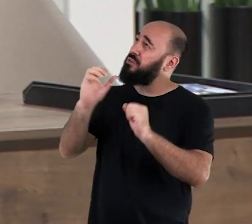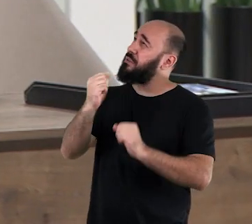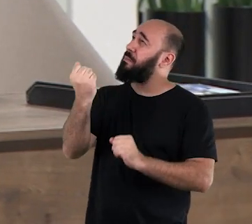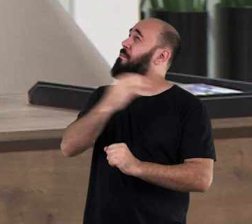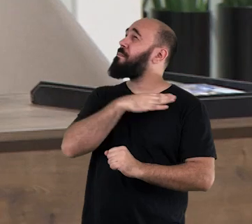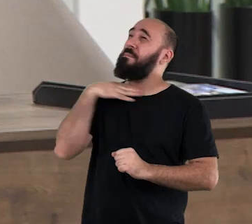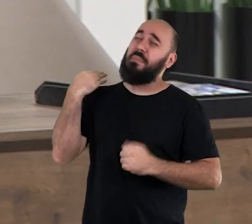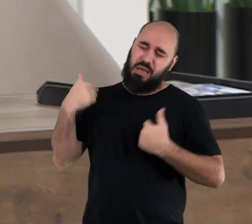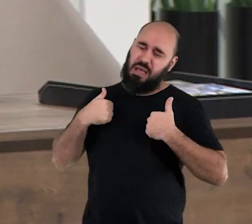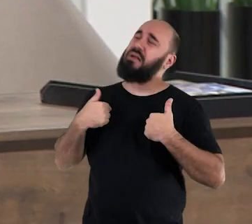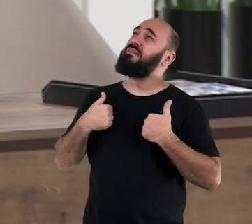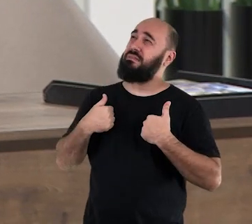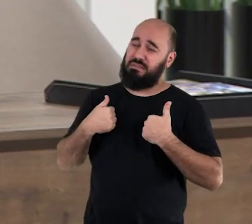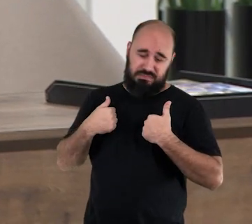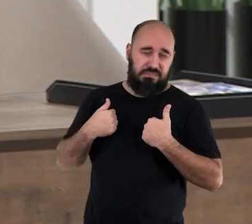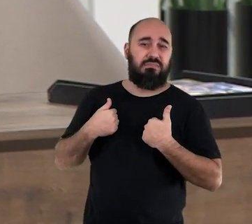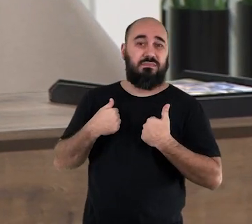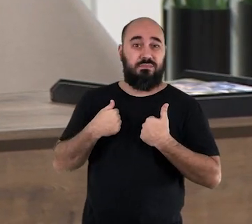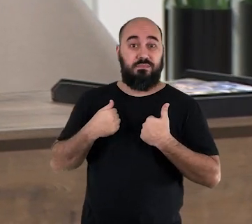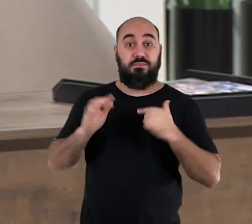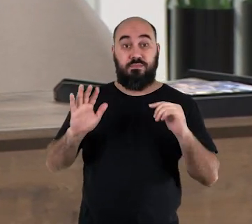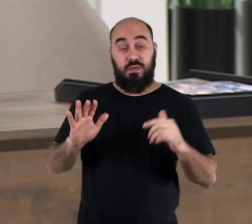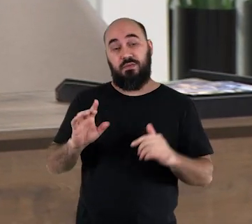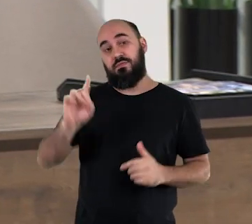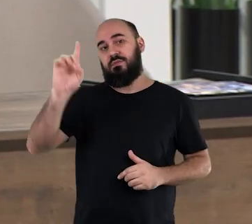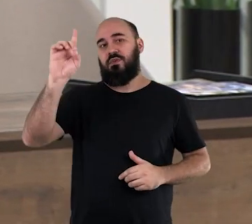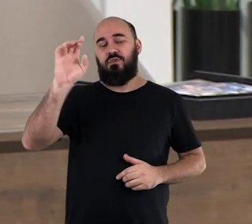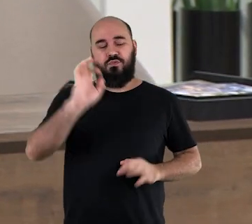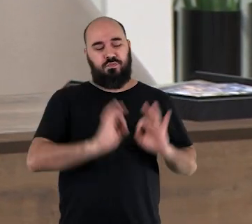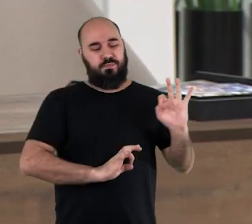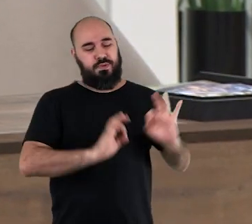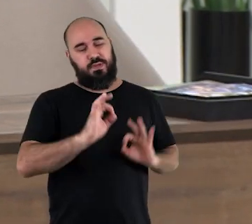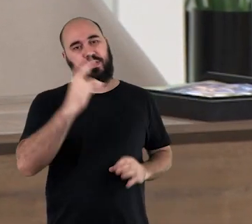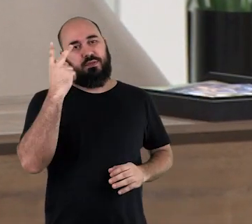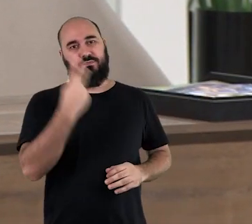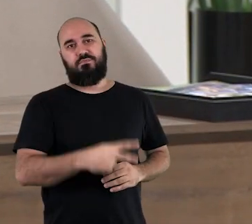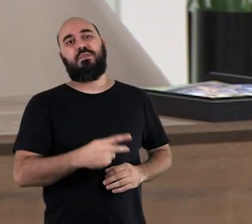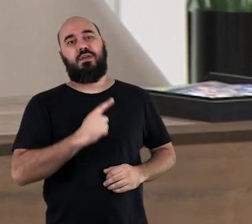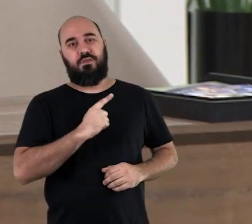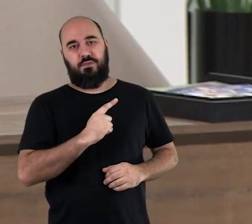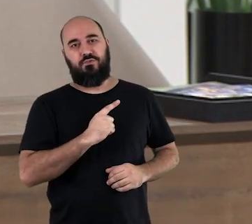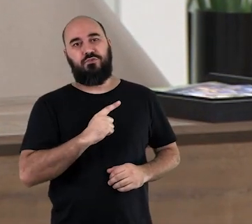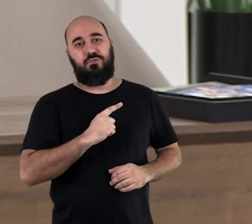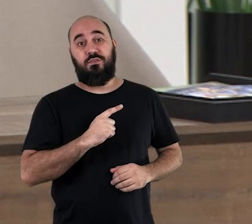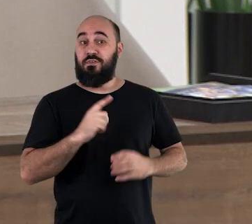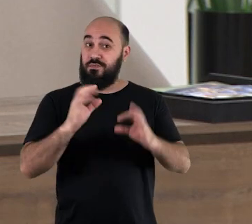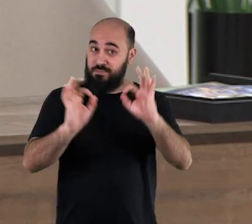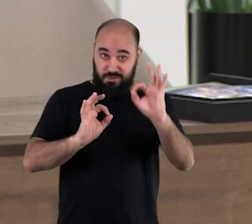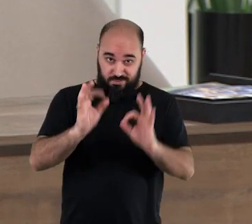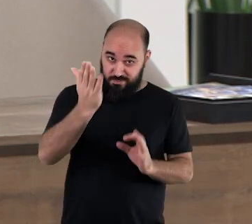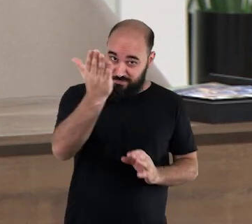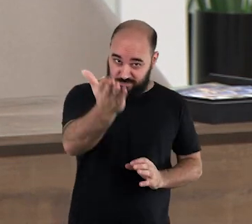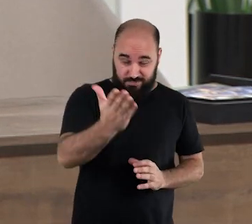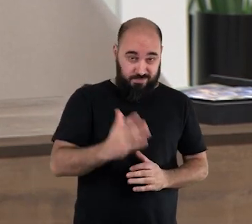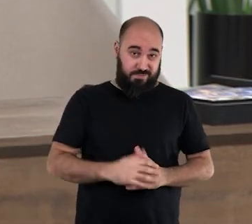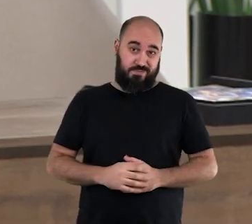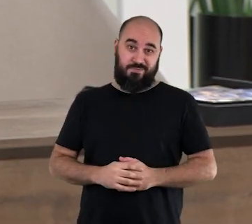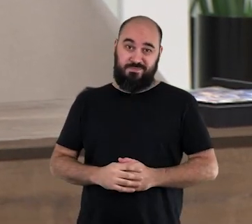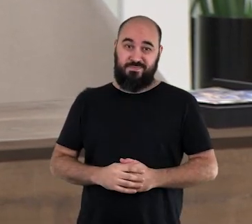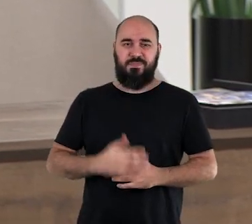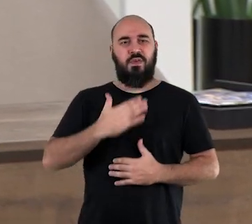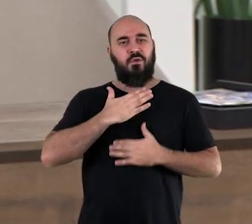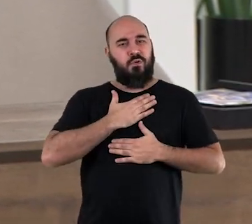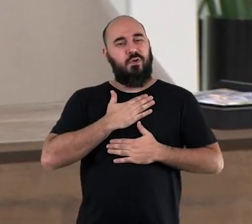tinha outros planos para Elias, assim como Ele tem para você e para mim também. Eu gosto do texto do